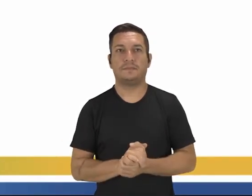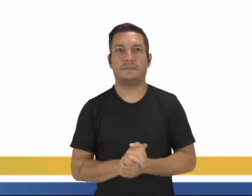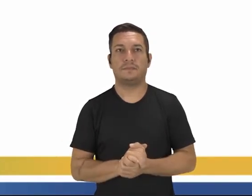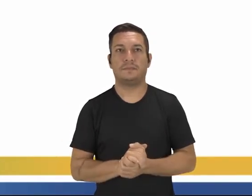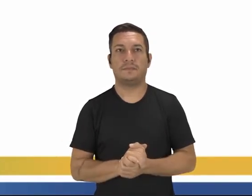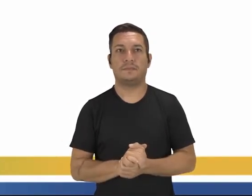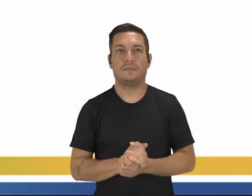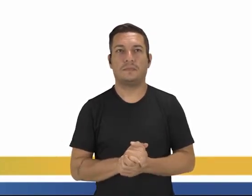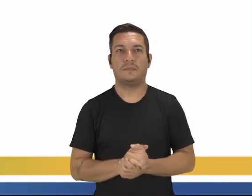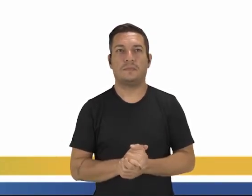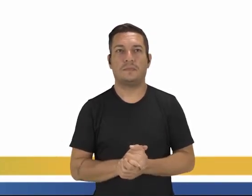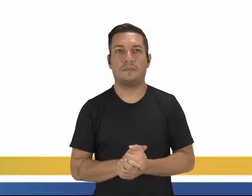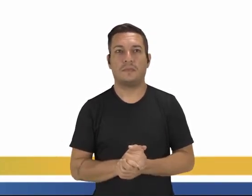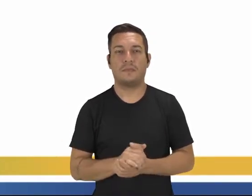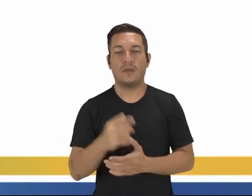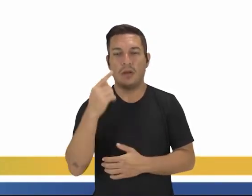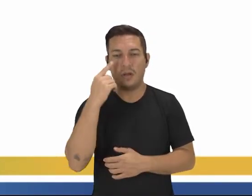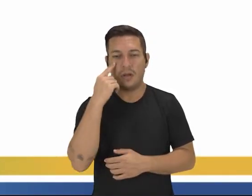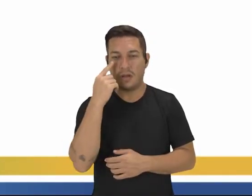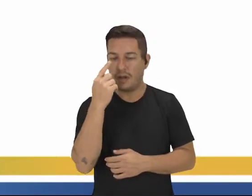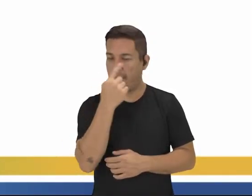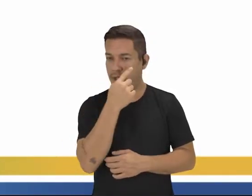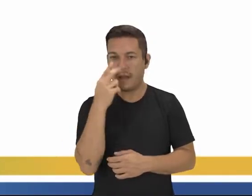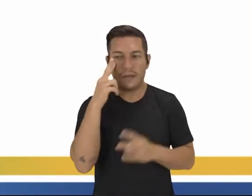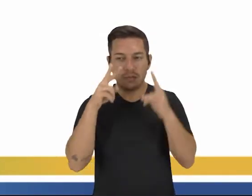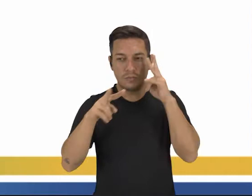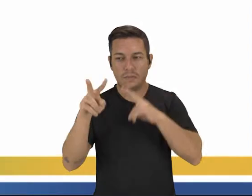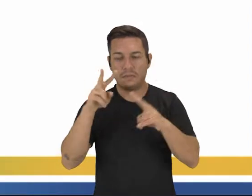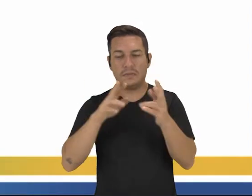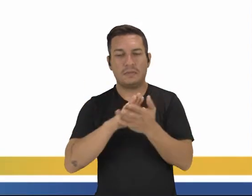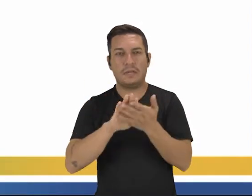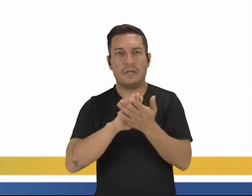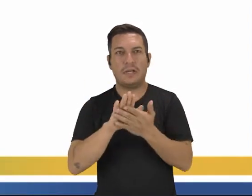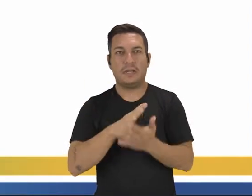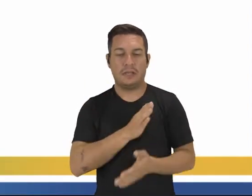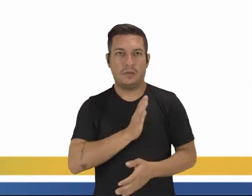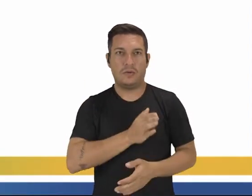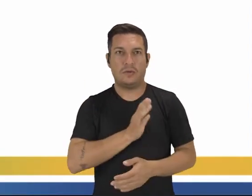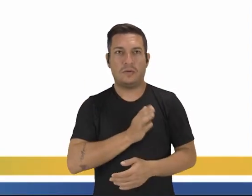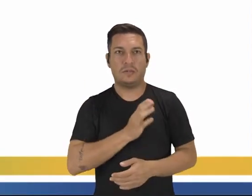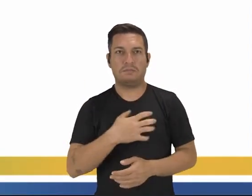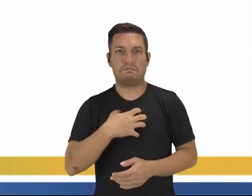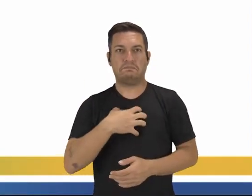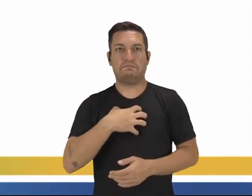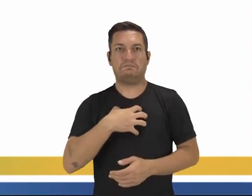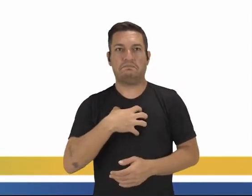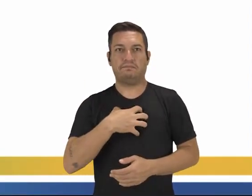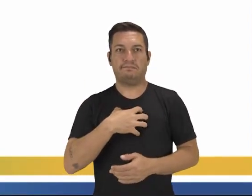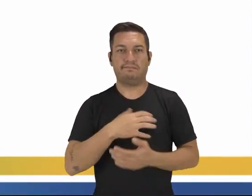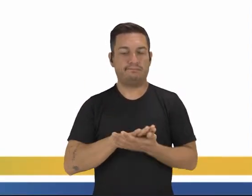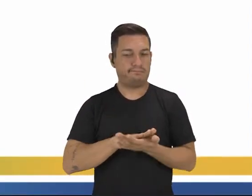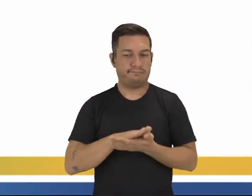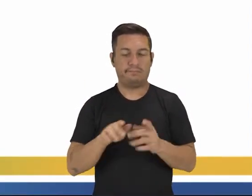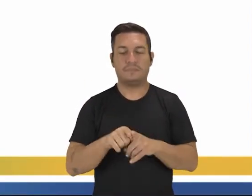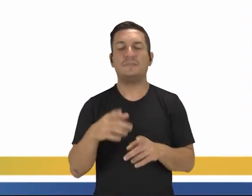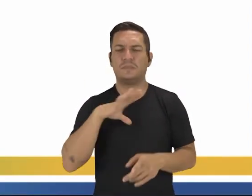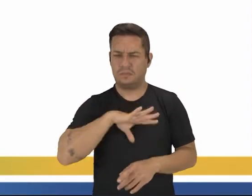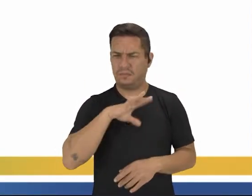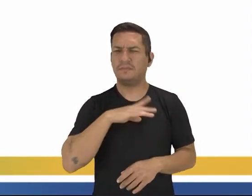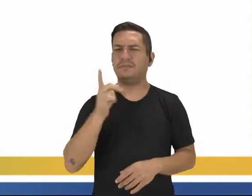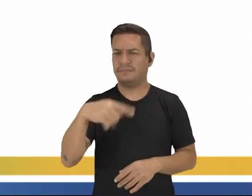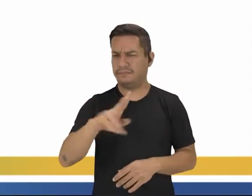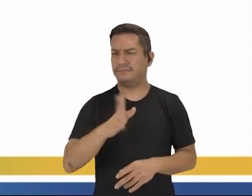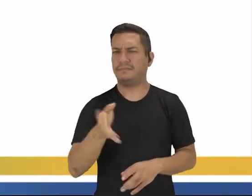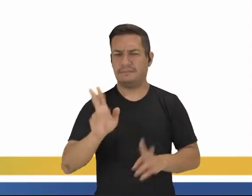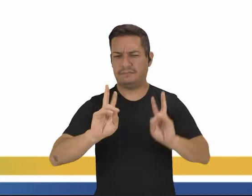que não veem, coração que não siente. Você já escutou algo semelhante na língua portuguesa? Provavelmente você já